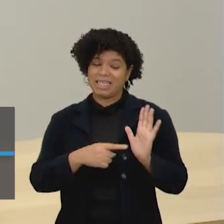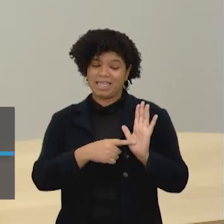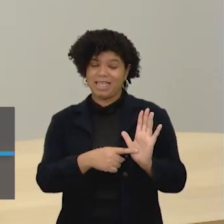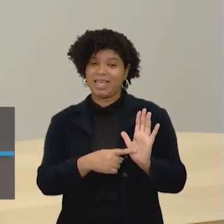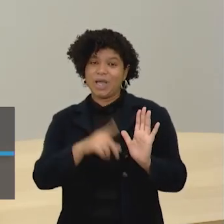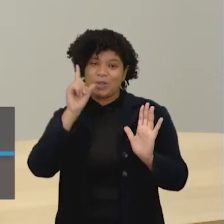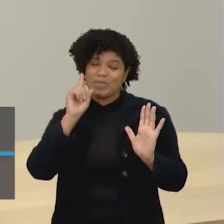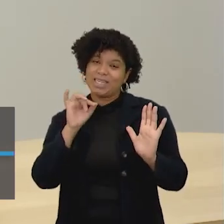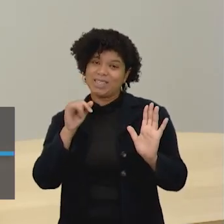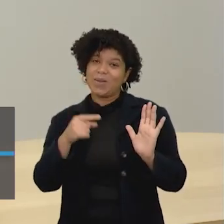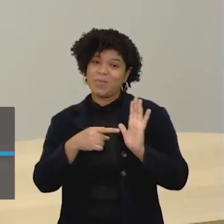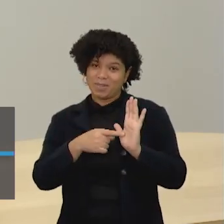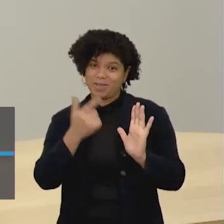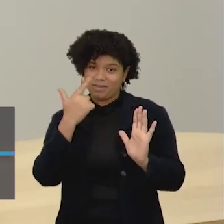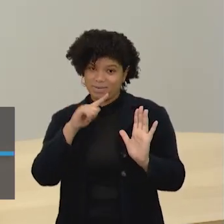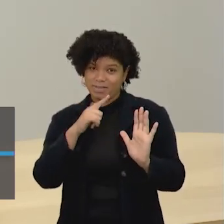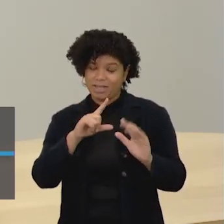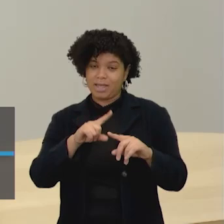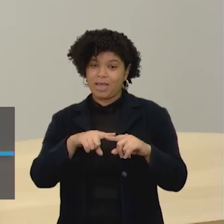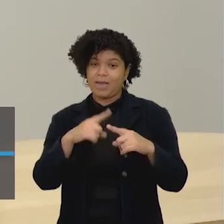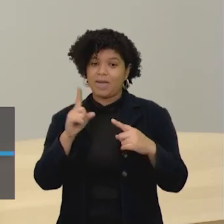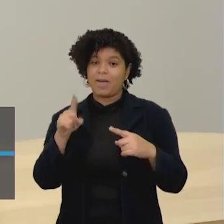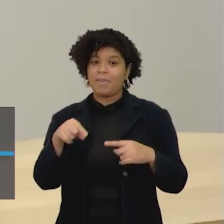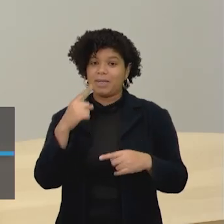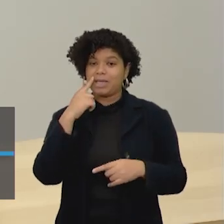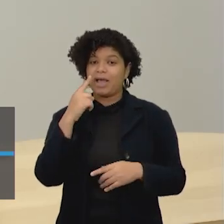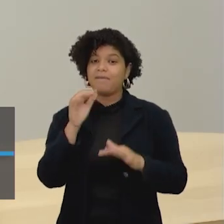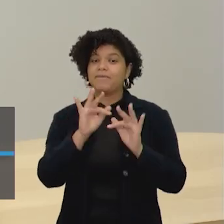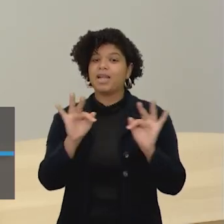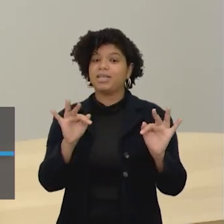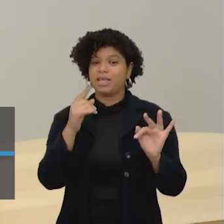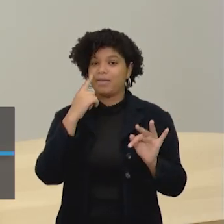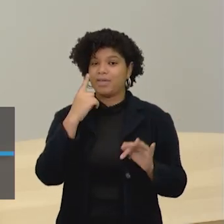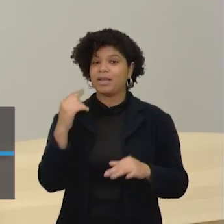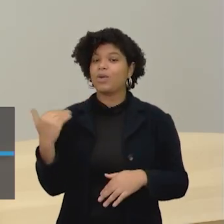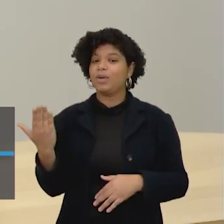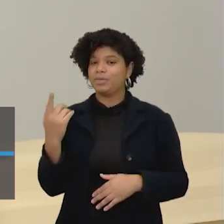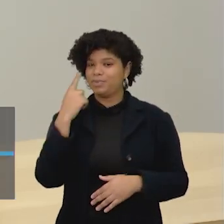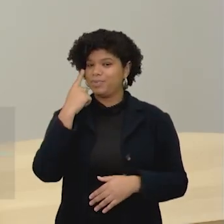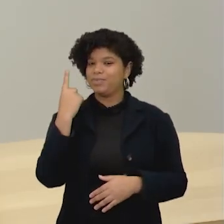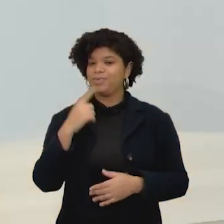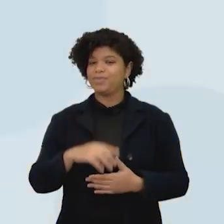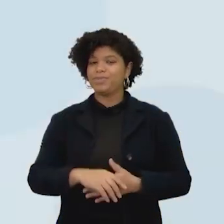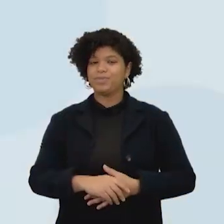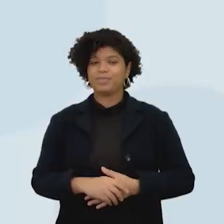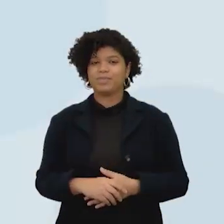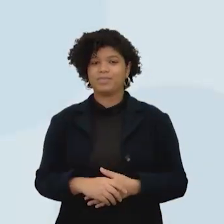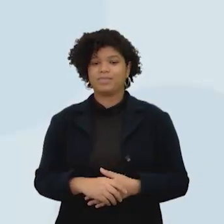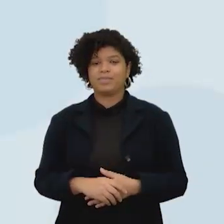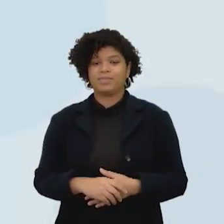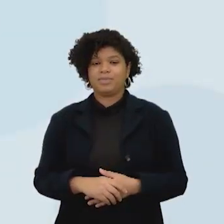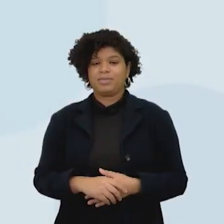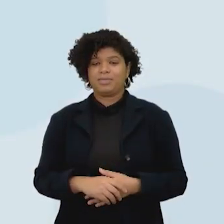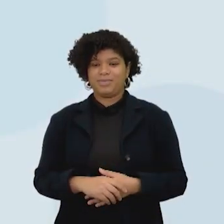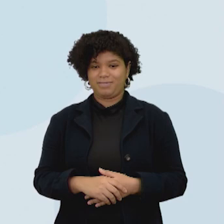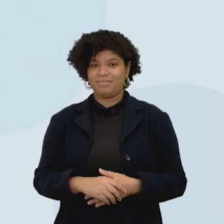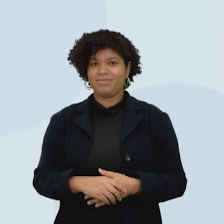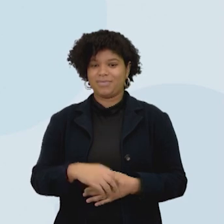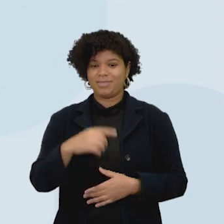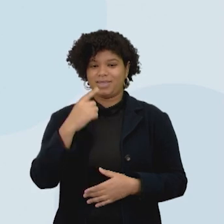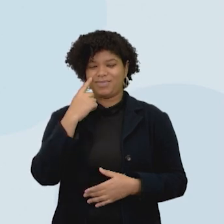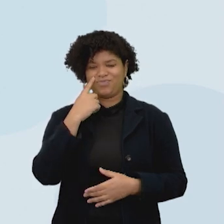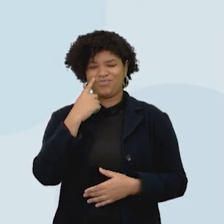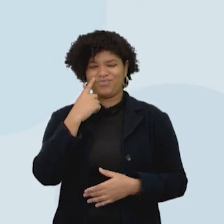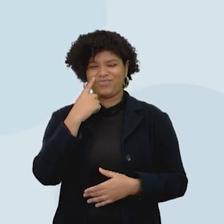na representação, eu queria representar essa frase aqui, ó, que é sinestésica. Amarelo